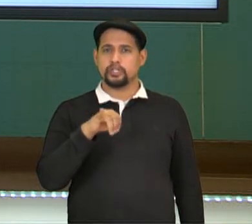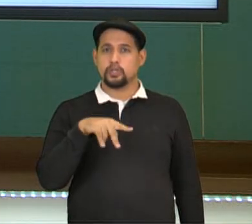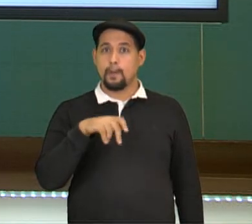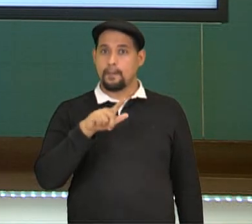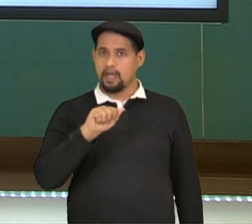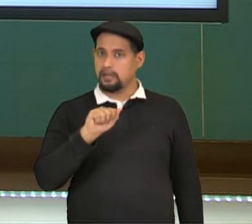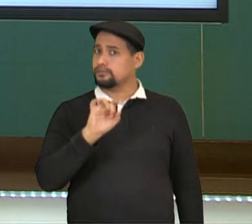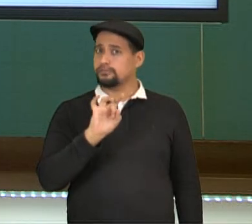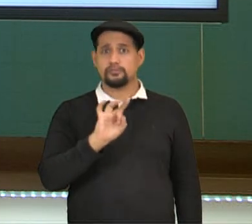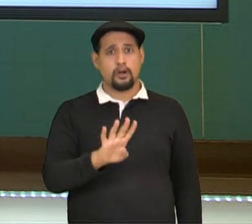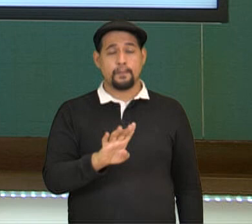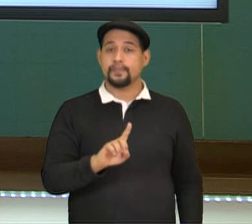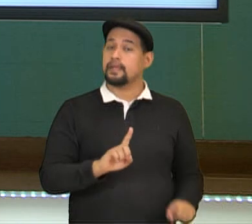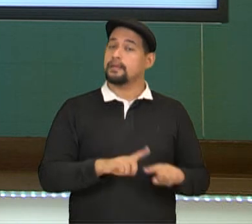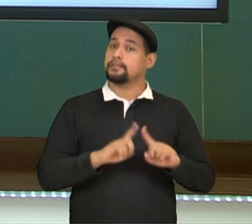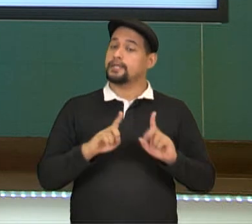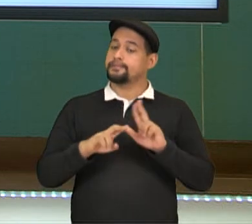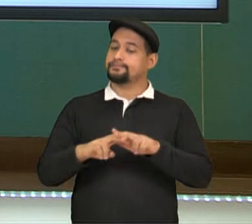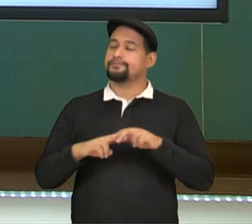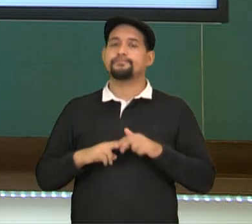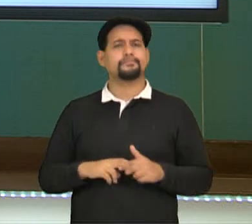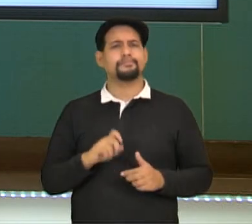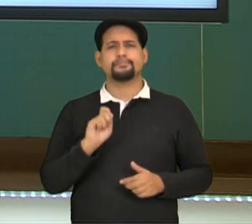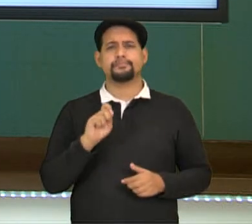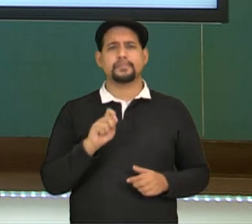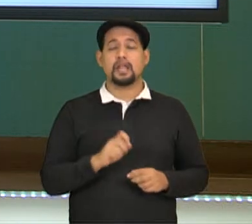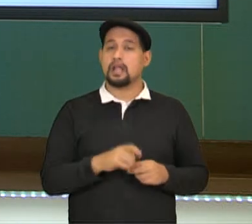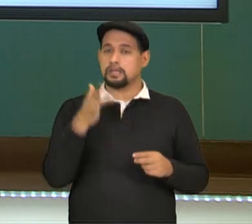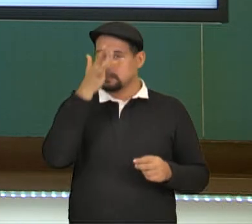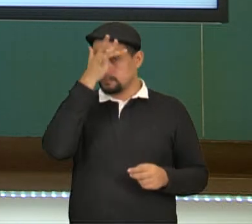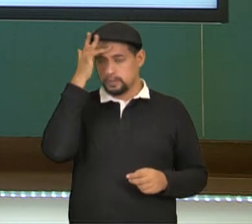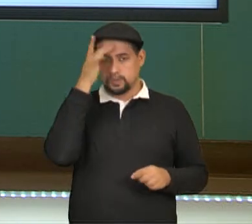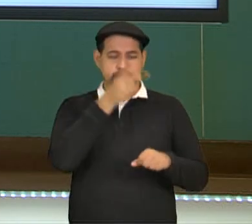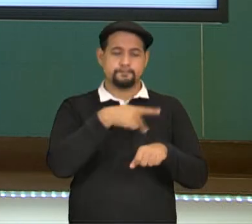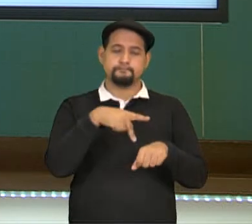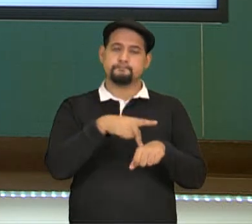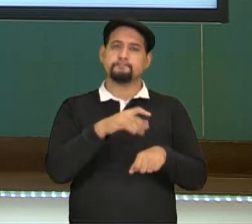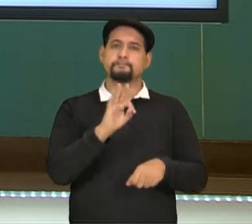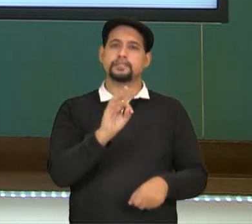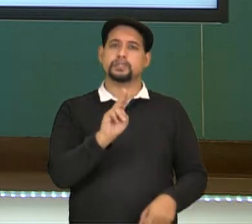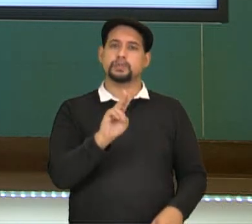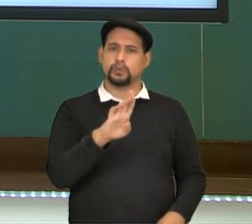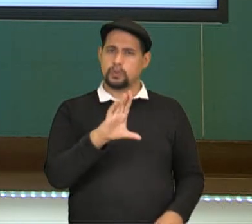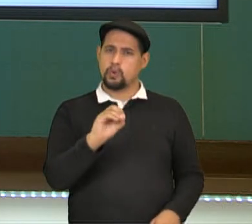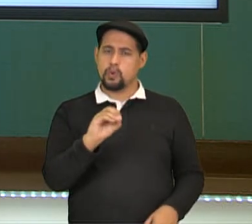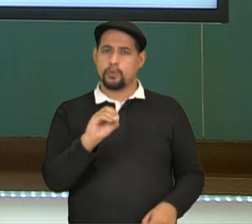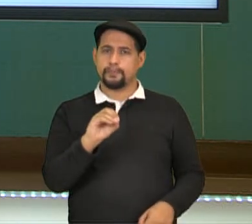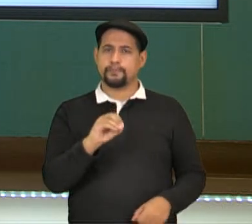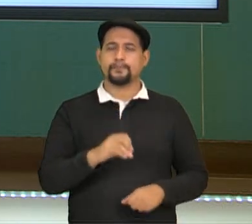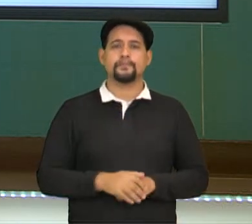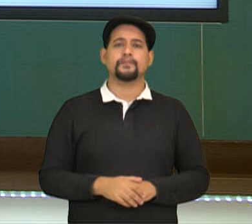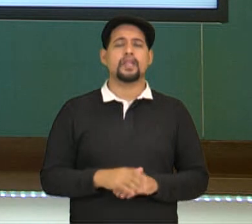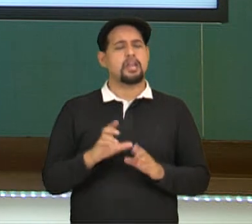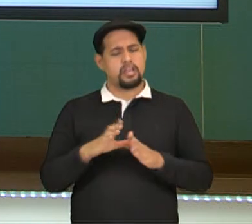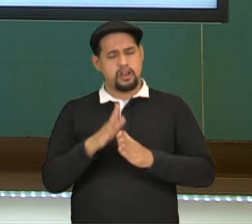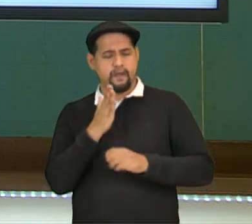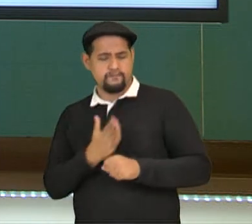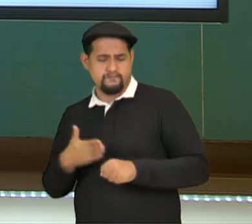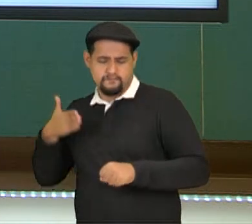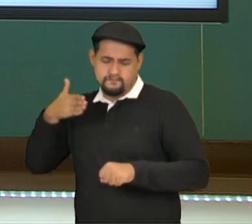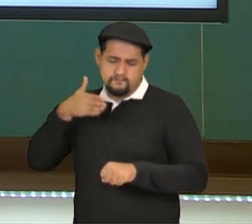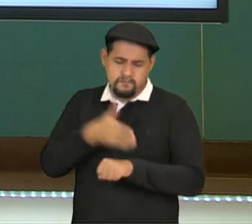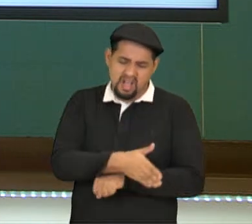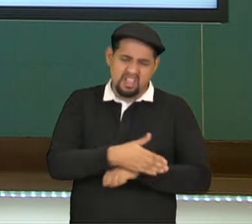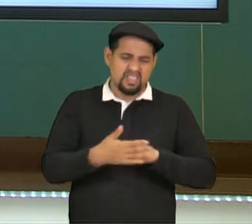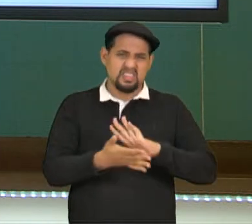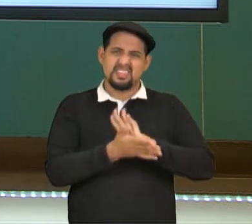Porém, graças aos turcos otomanos, né, eles vão conseguir invadir, né,